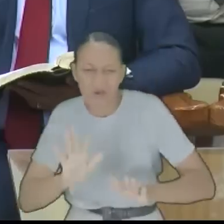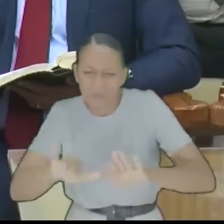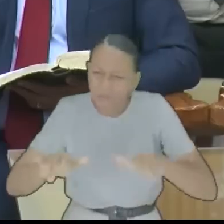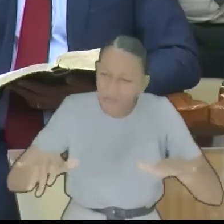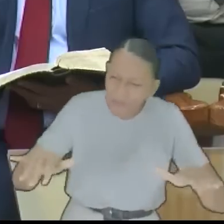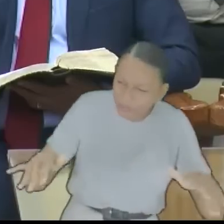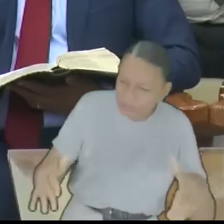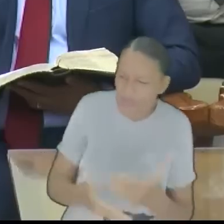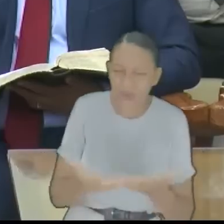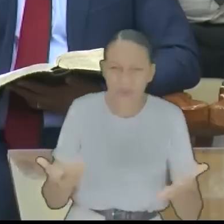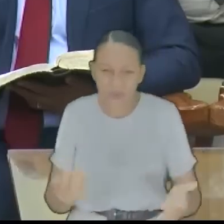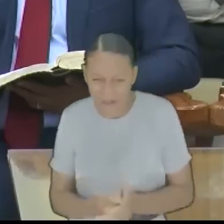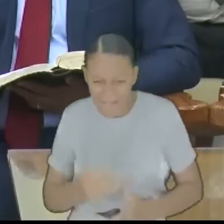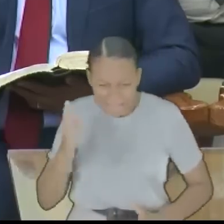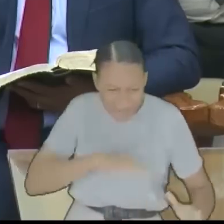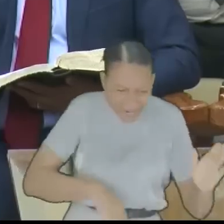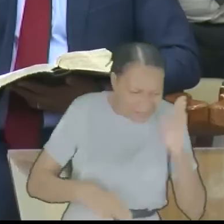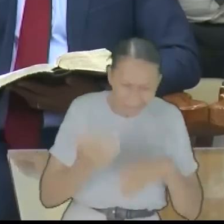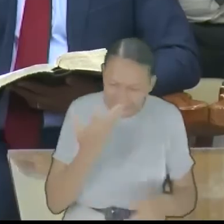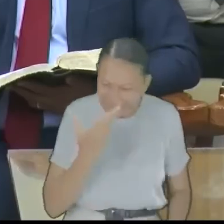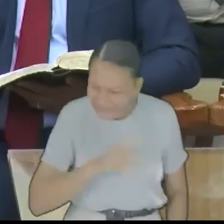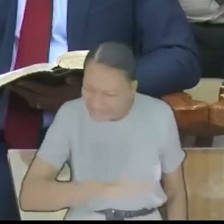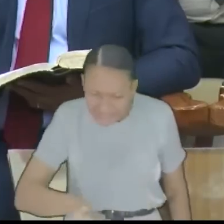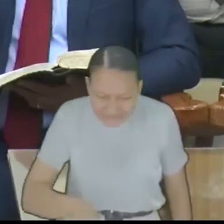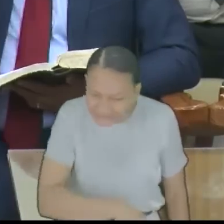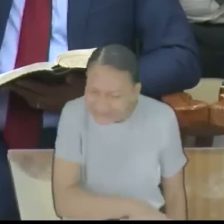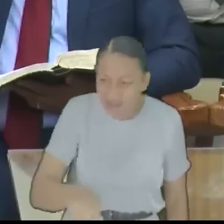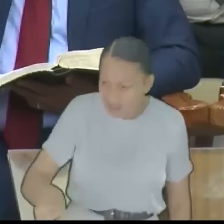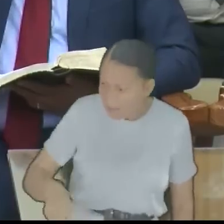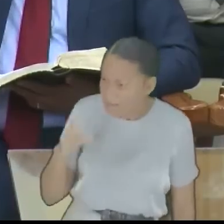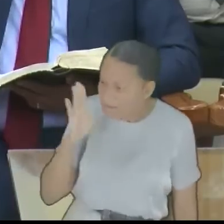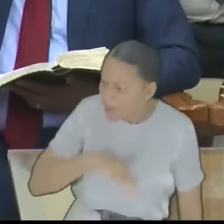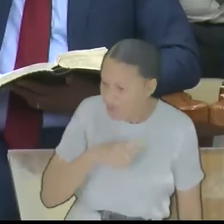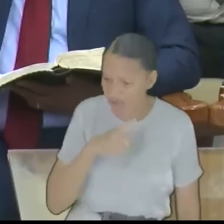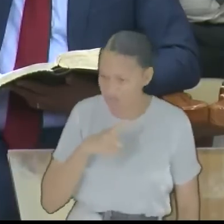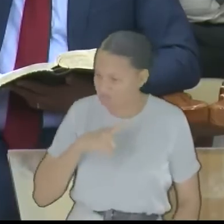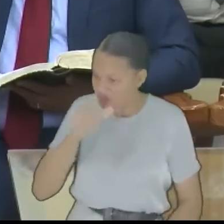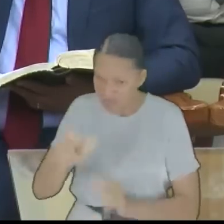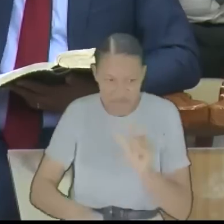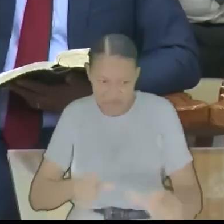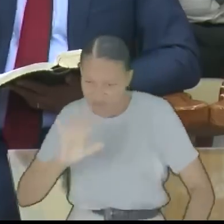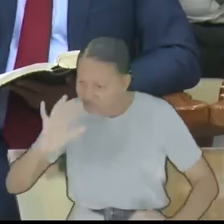olhe, quem fizer mal a uma dessas criancinhas,